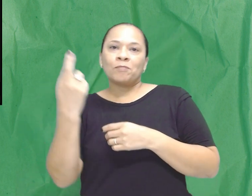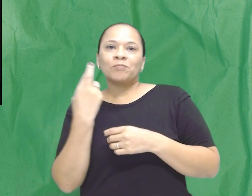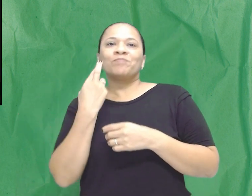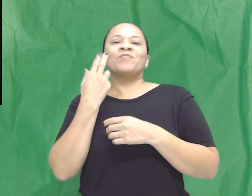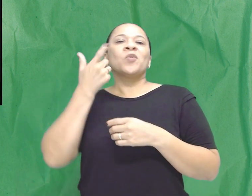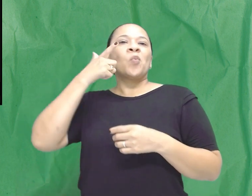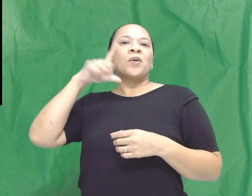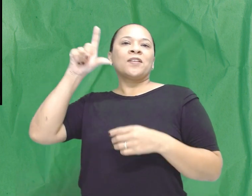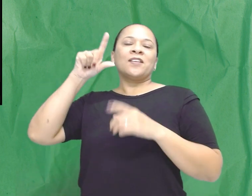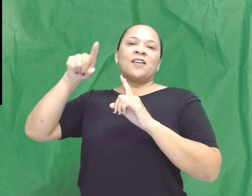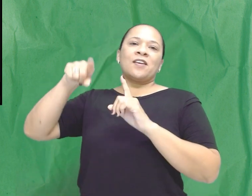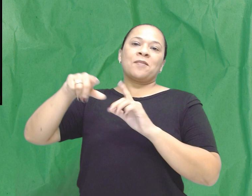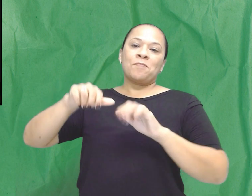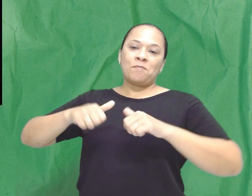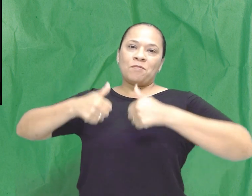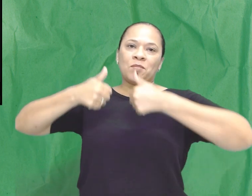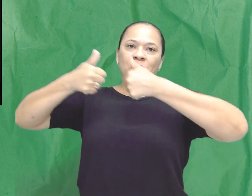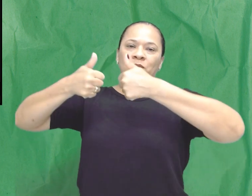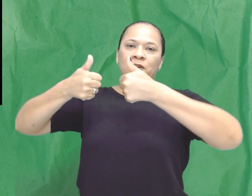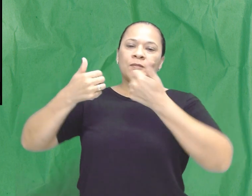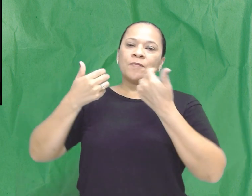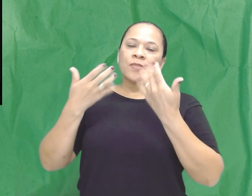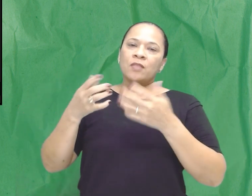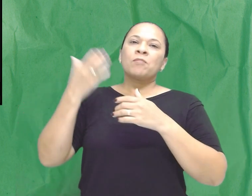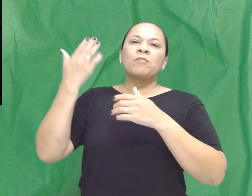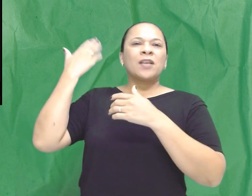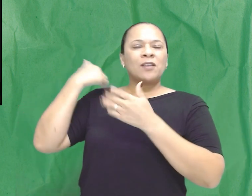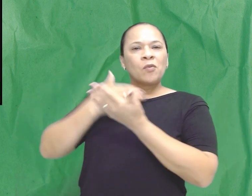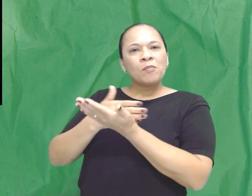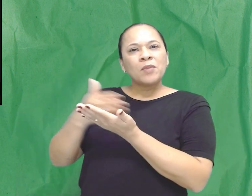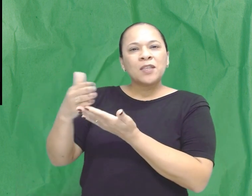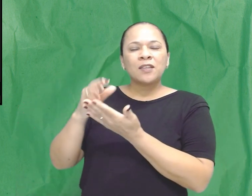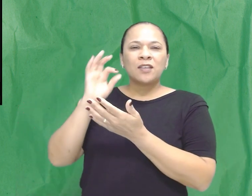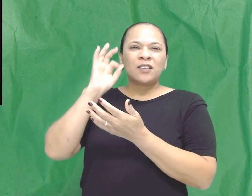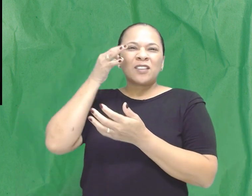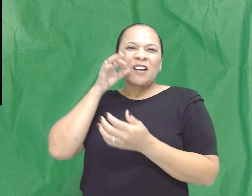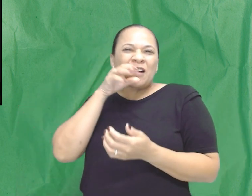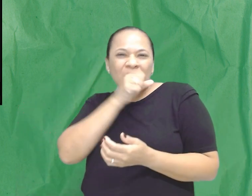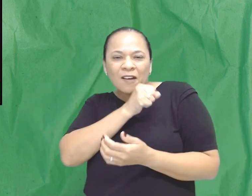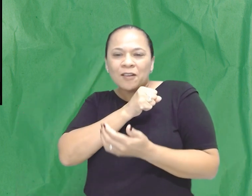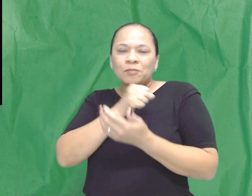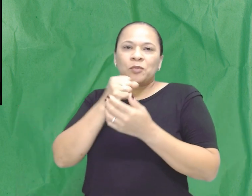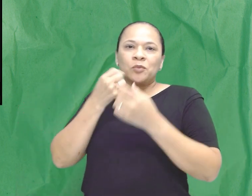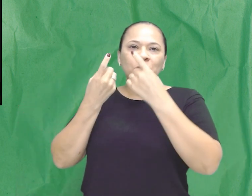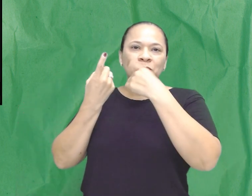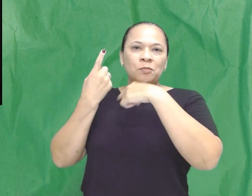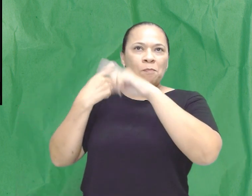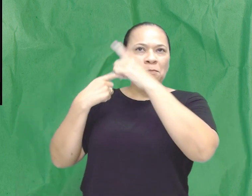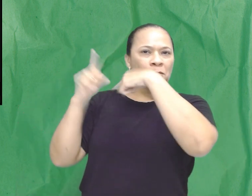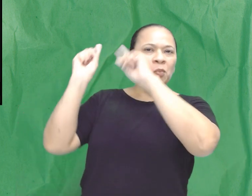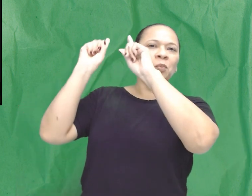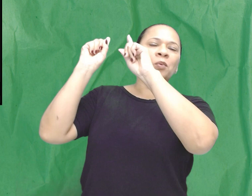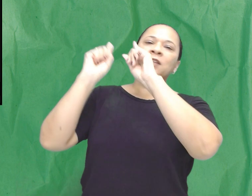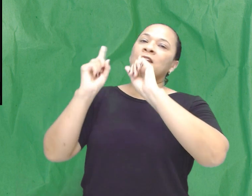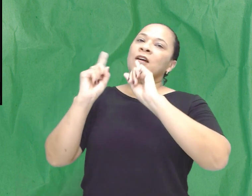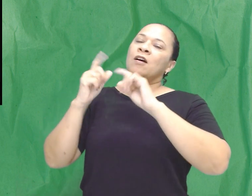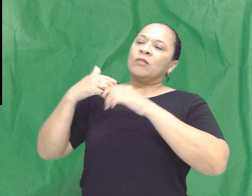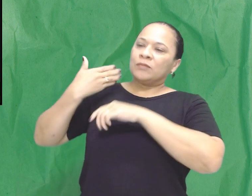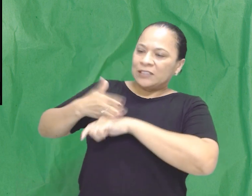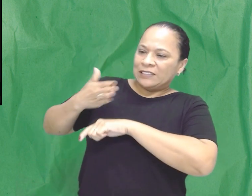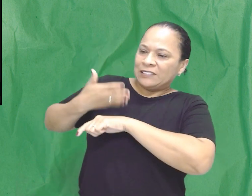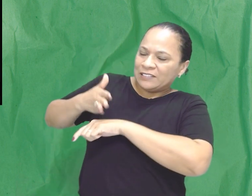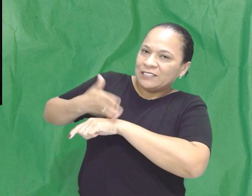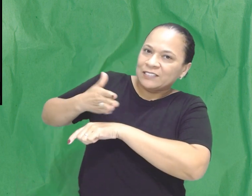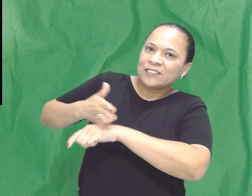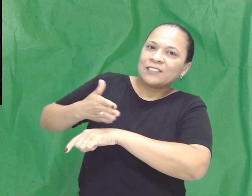vocês, eu faço biscoito há alguns anos, então não foi do dia para a noite que tudo virou um mar de rosas, não, pode ter certeza. Porém,